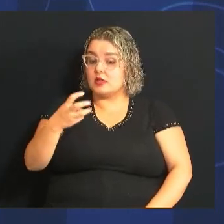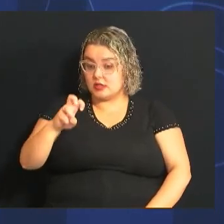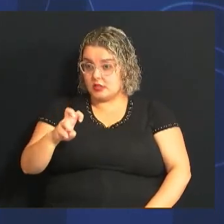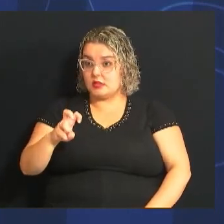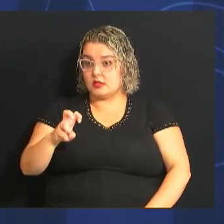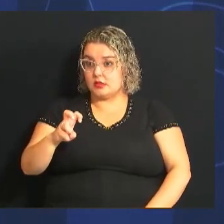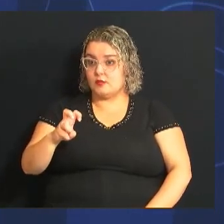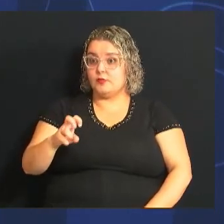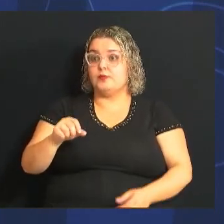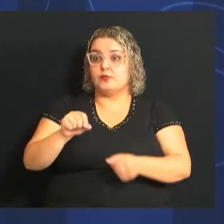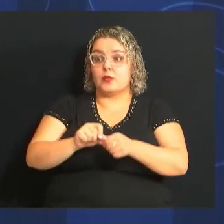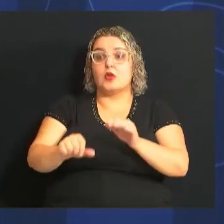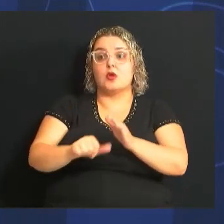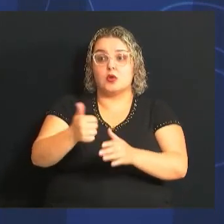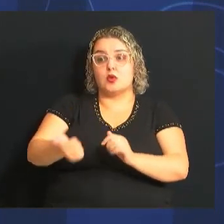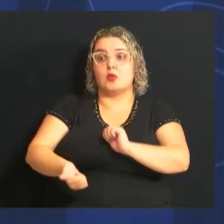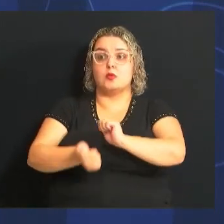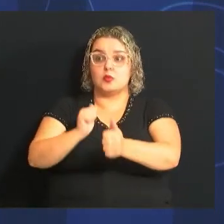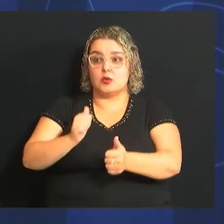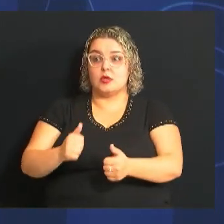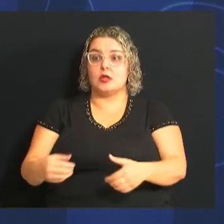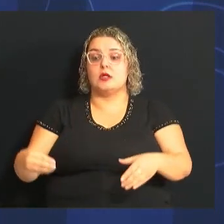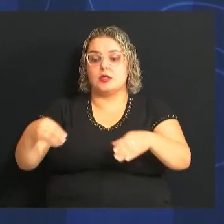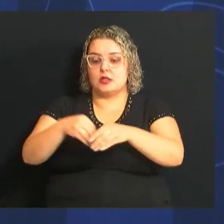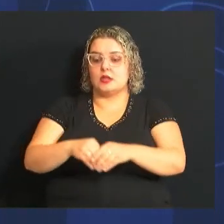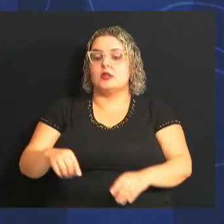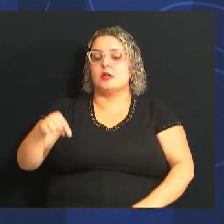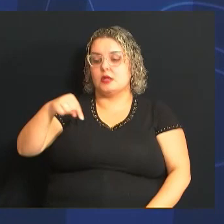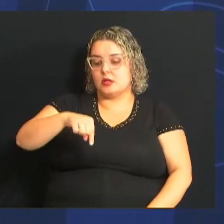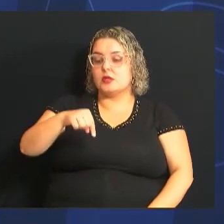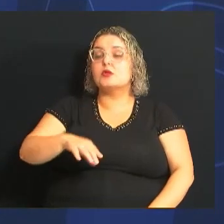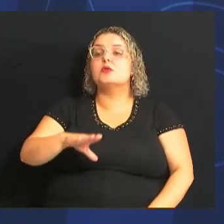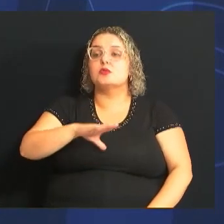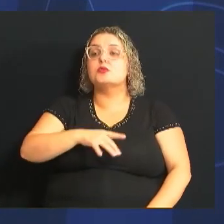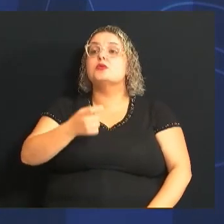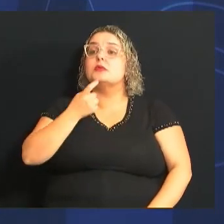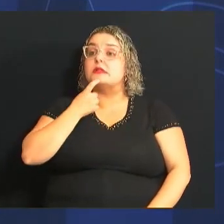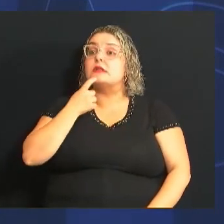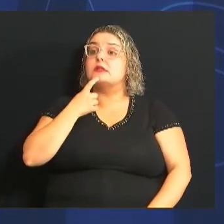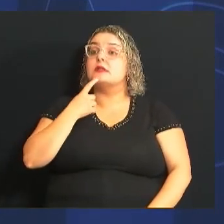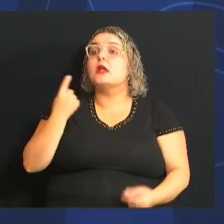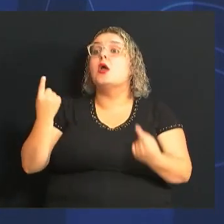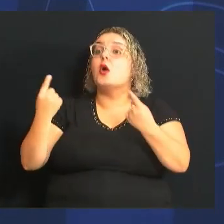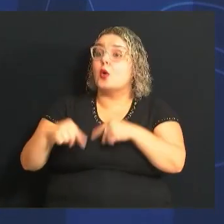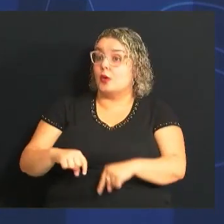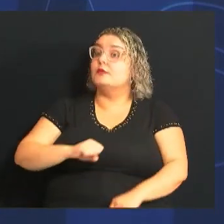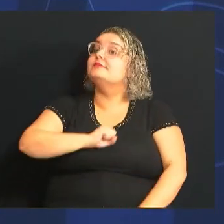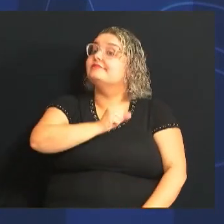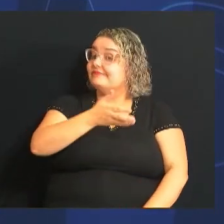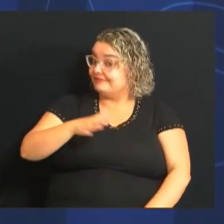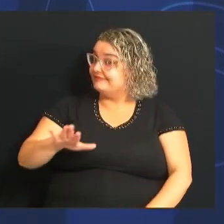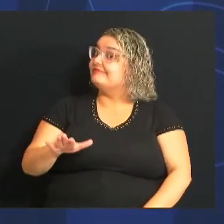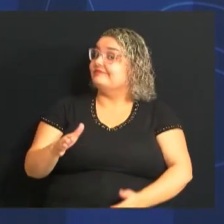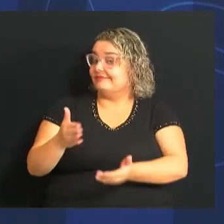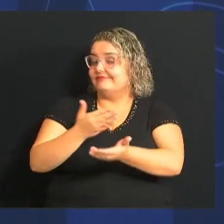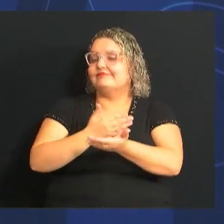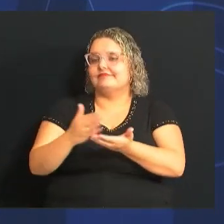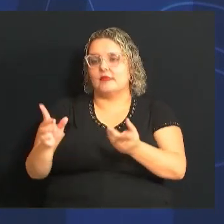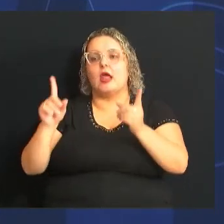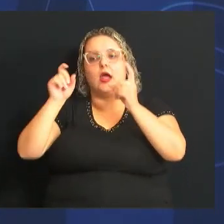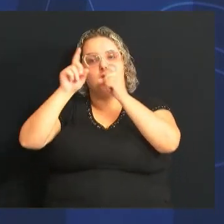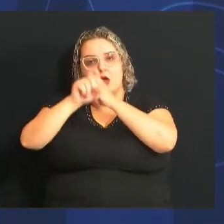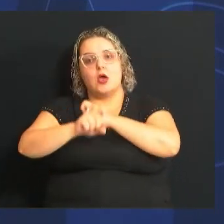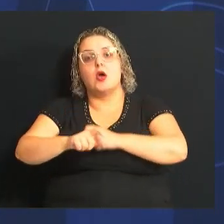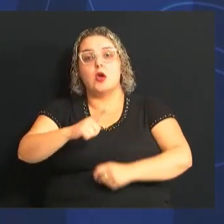9h35 faz o primeiro jogo em casa, aqui em Campinas, no estádio Brinco de Ouro, contra o Santos. Então é um início aí difícil para o Guarani